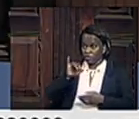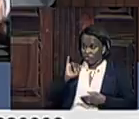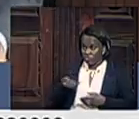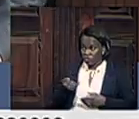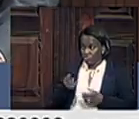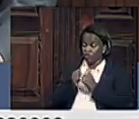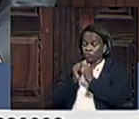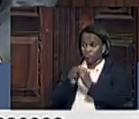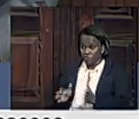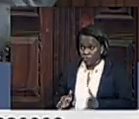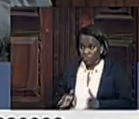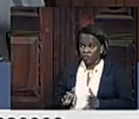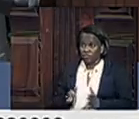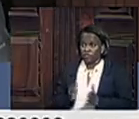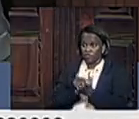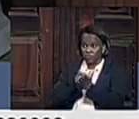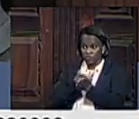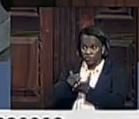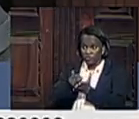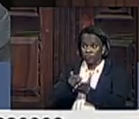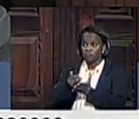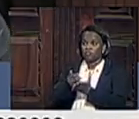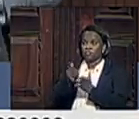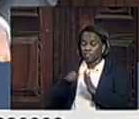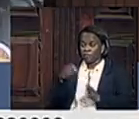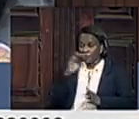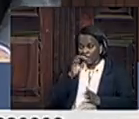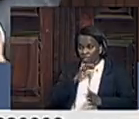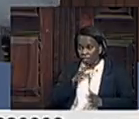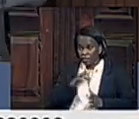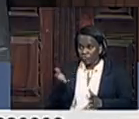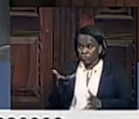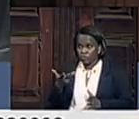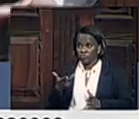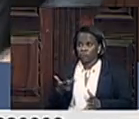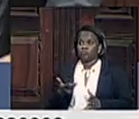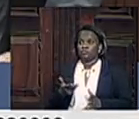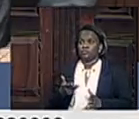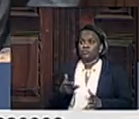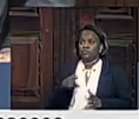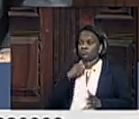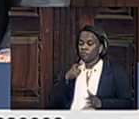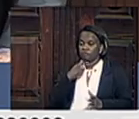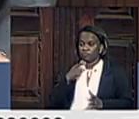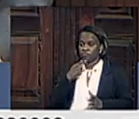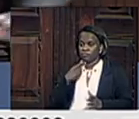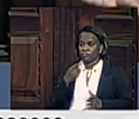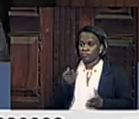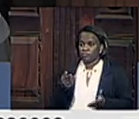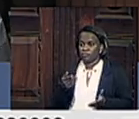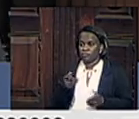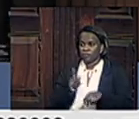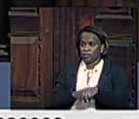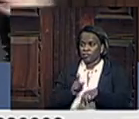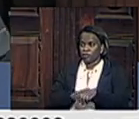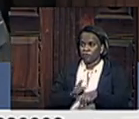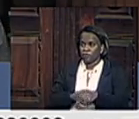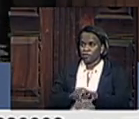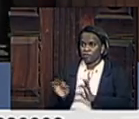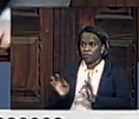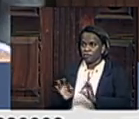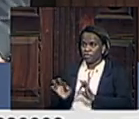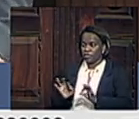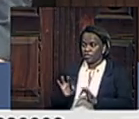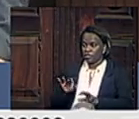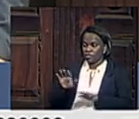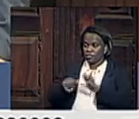seu início, tivesse sido mais veloz, seguramente não teria havido tempo para mobilizar a bancada